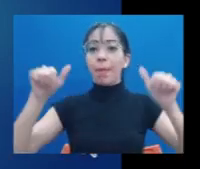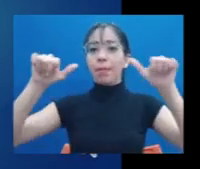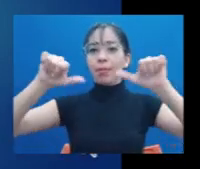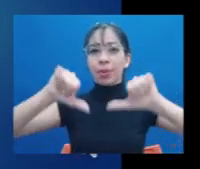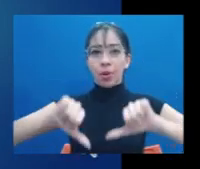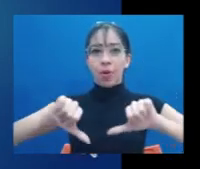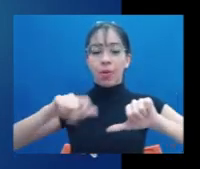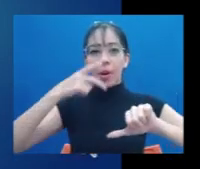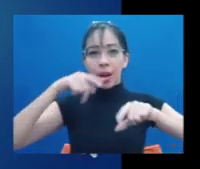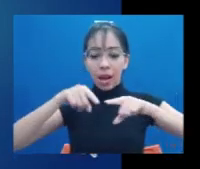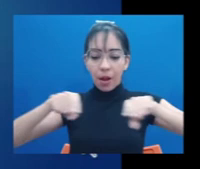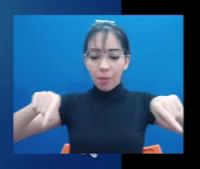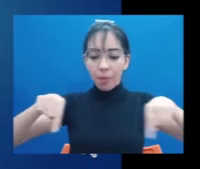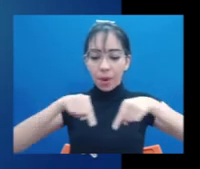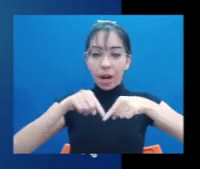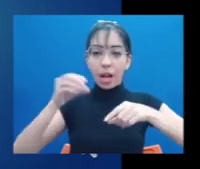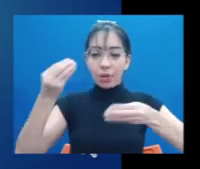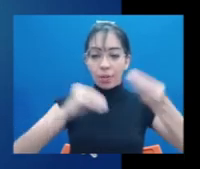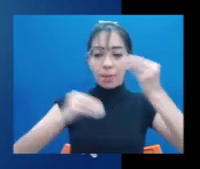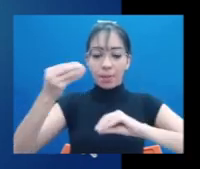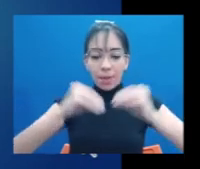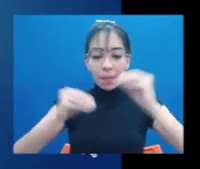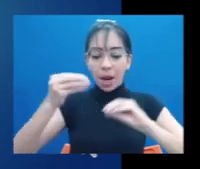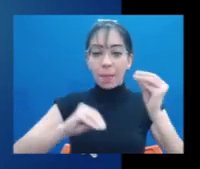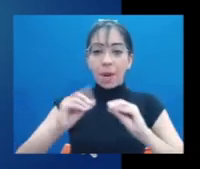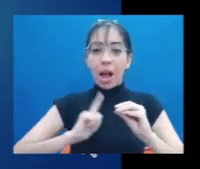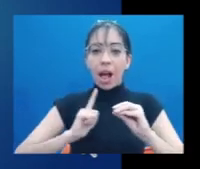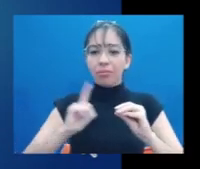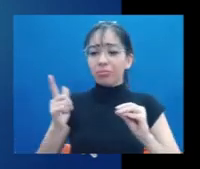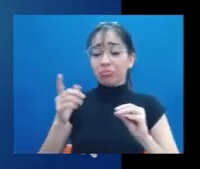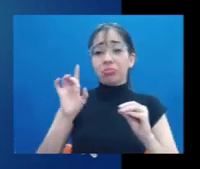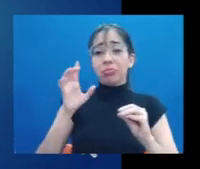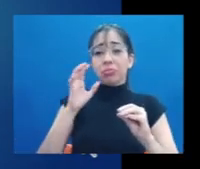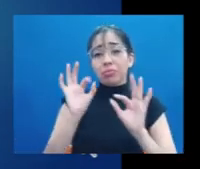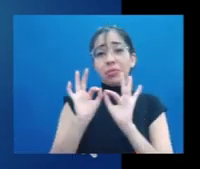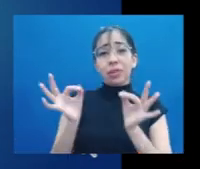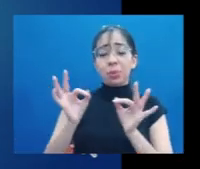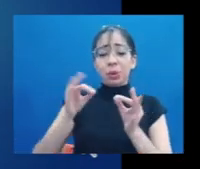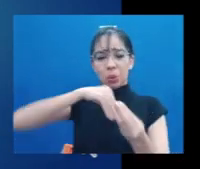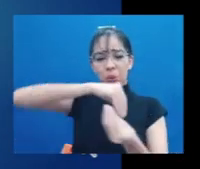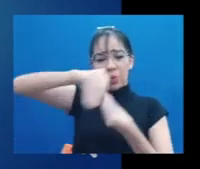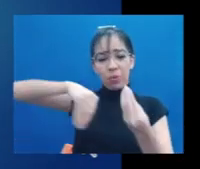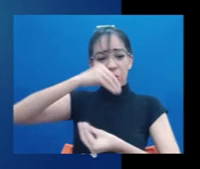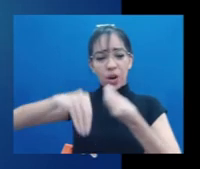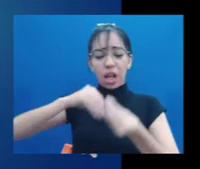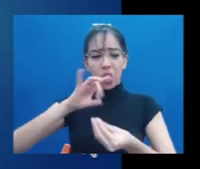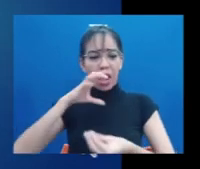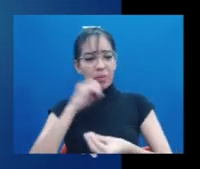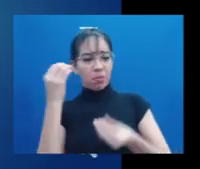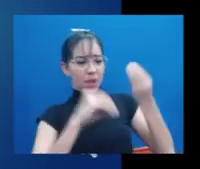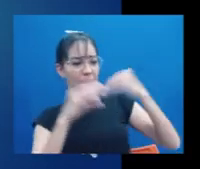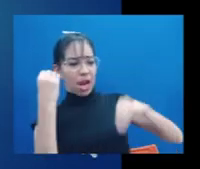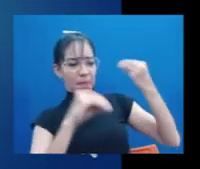né, daquela solução. Obviamente, né, nenhuma dessas informações se encontram aqui nessa geladeira, né? Desculpe,